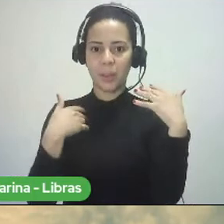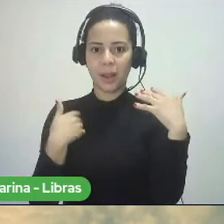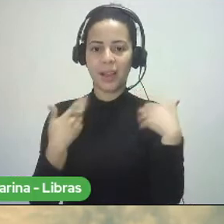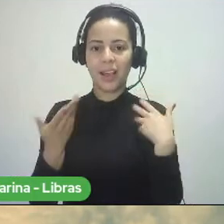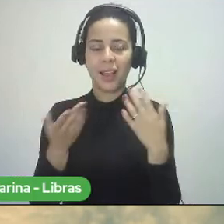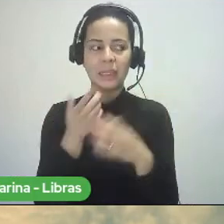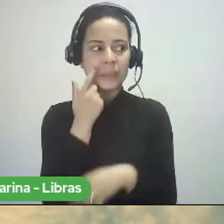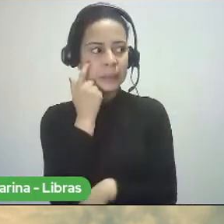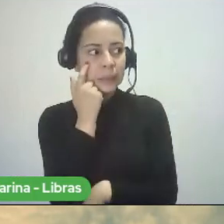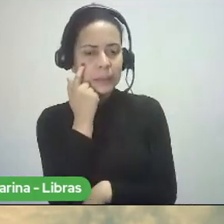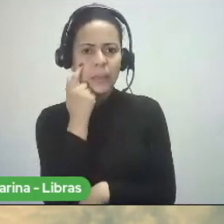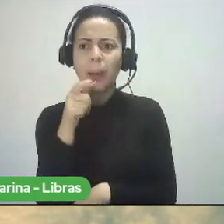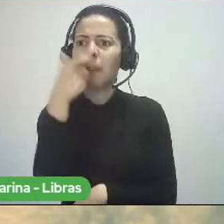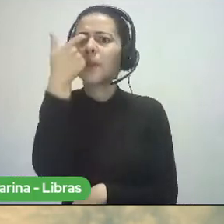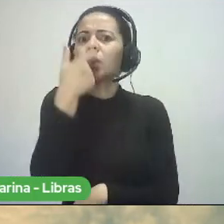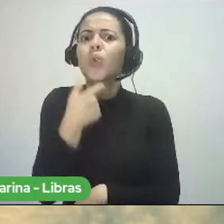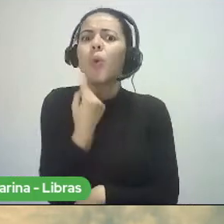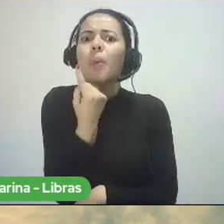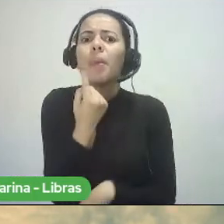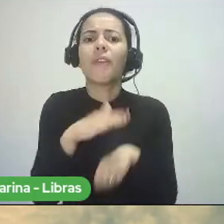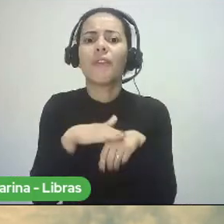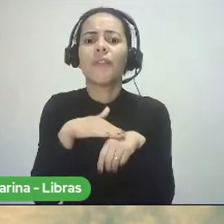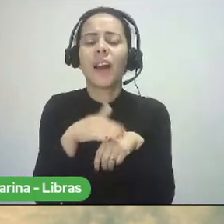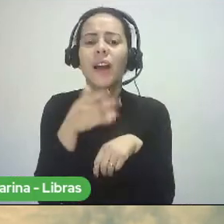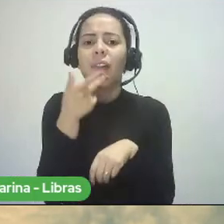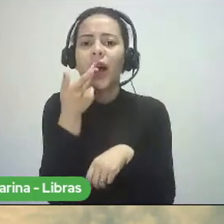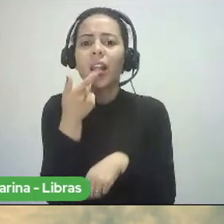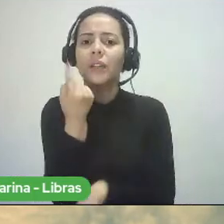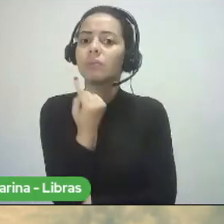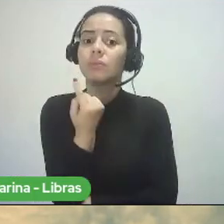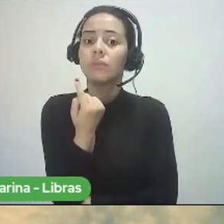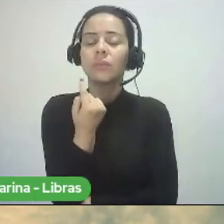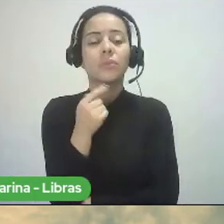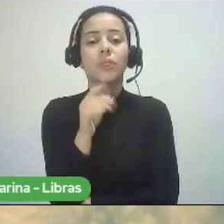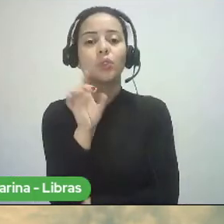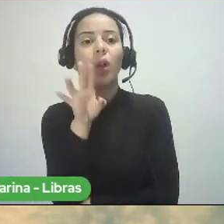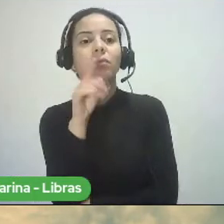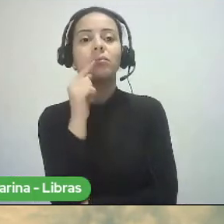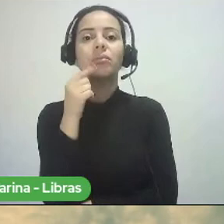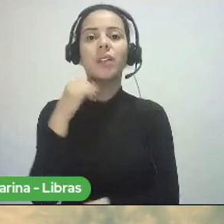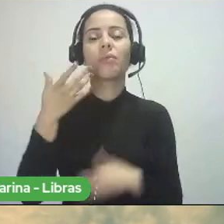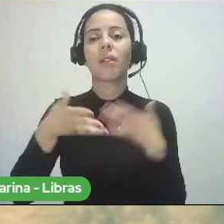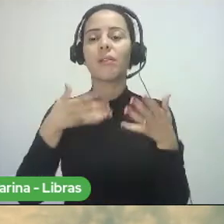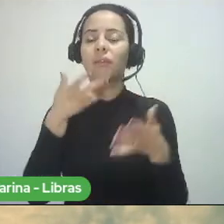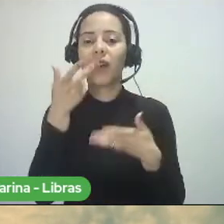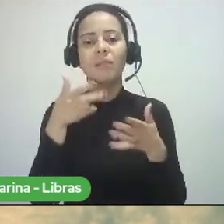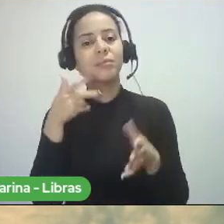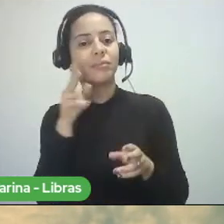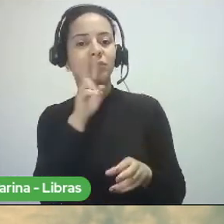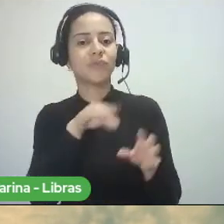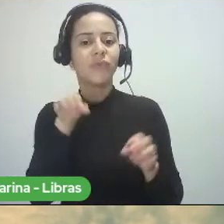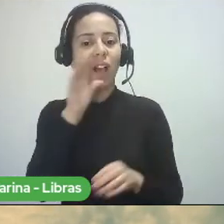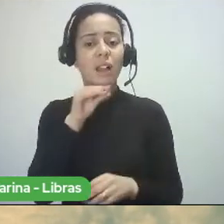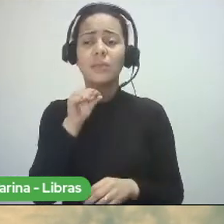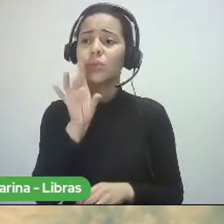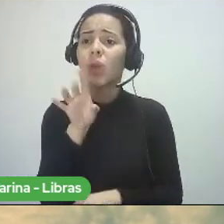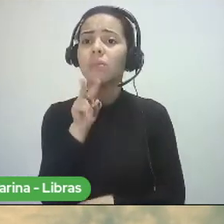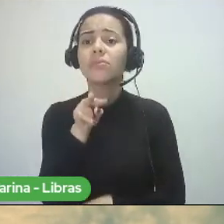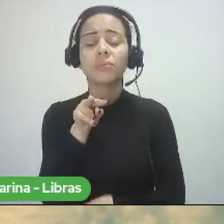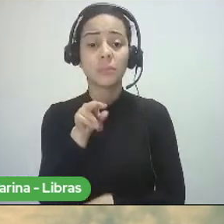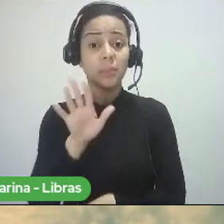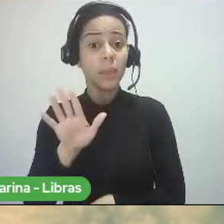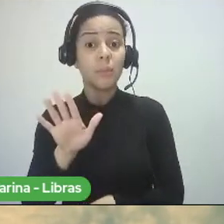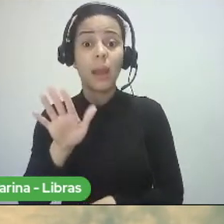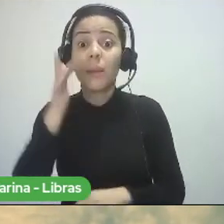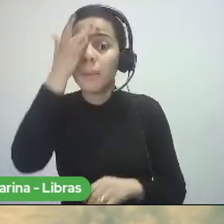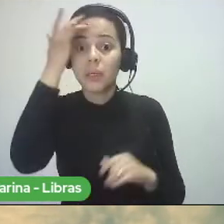pessoa falando e a gente acompanha ela. Também muitas vezes na câmera a gente fica meio parado, né?